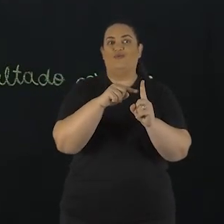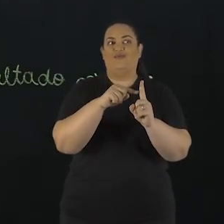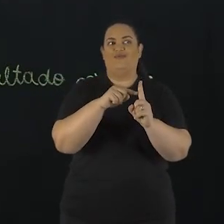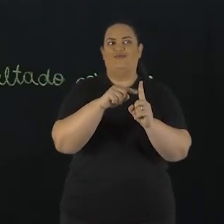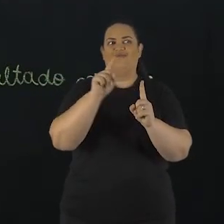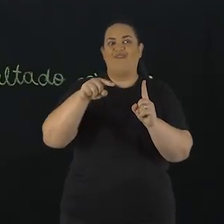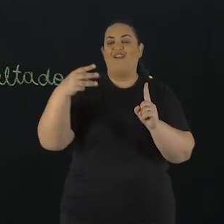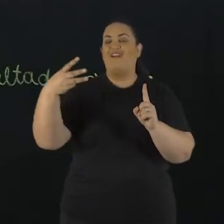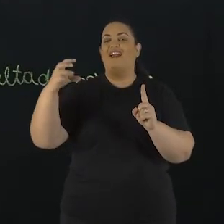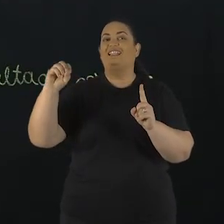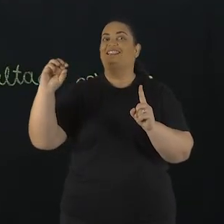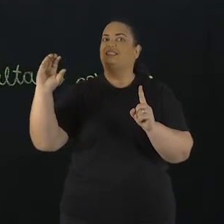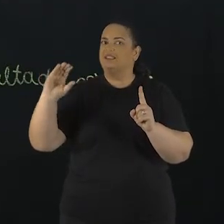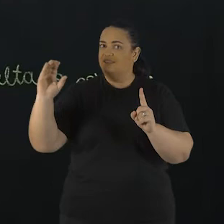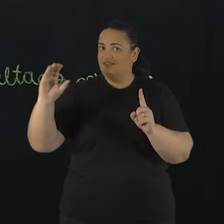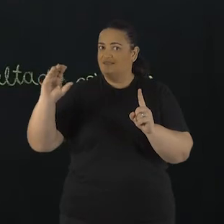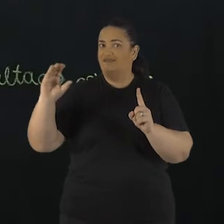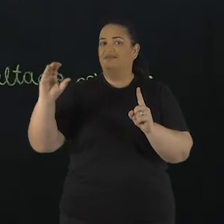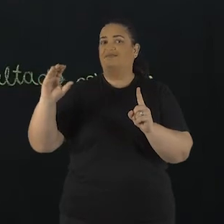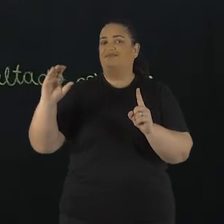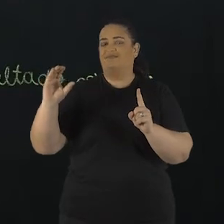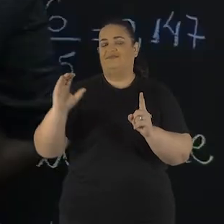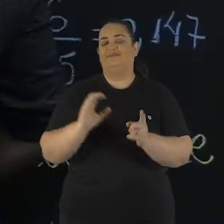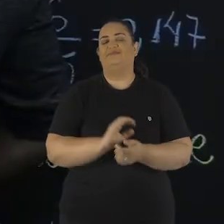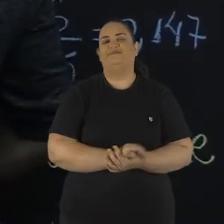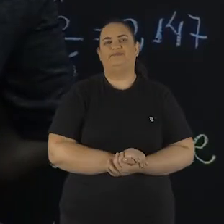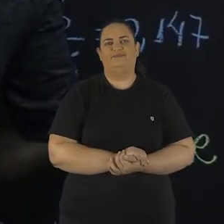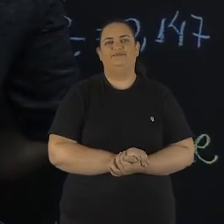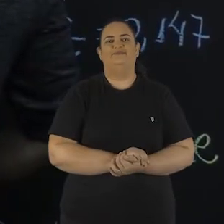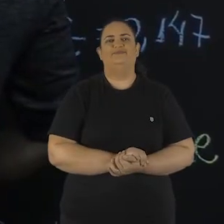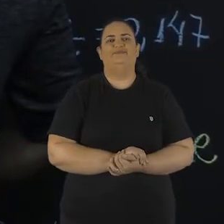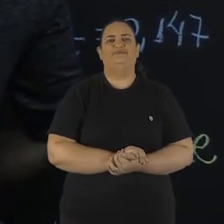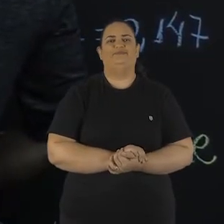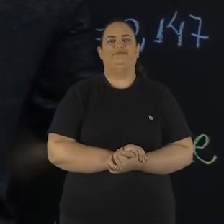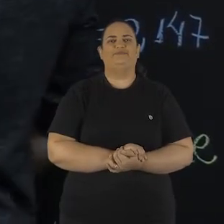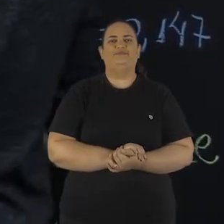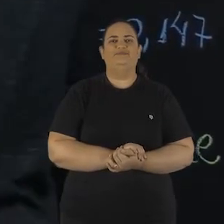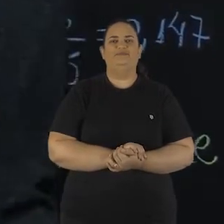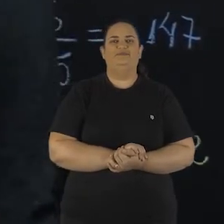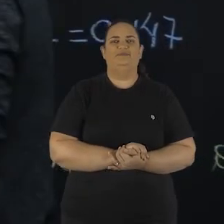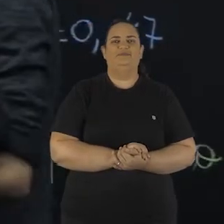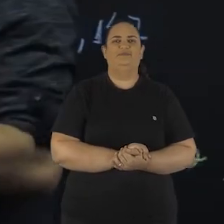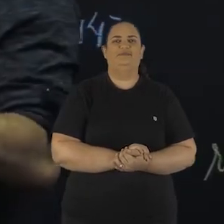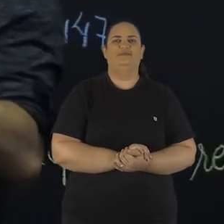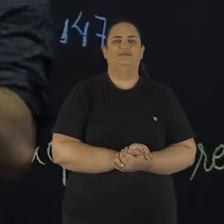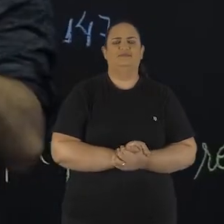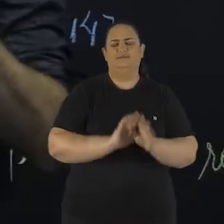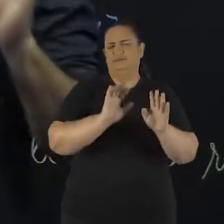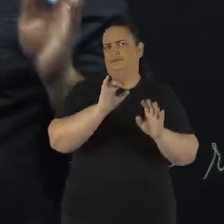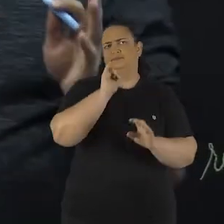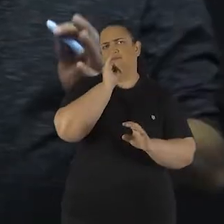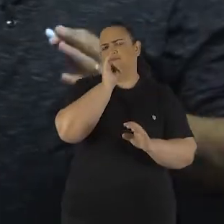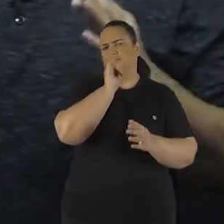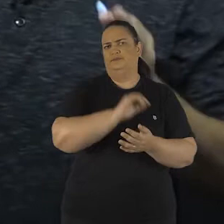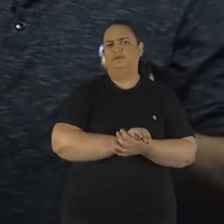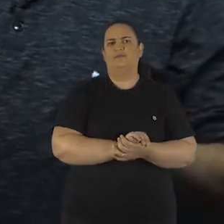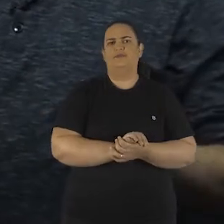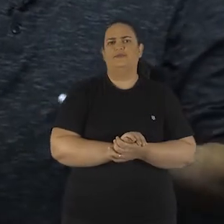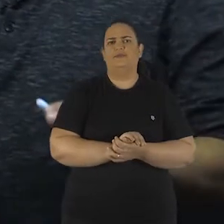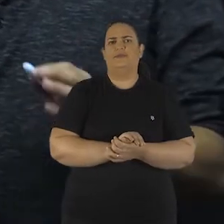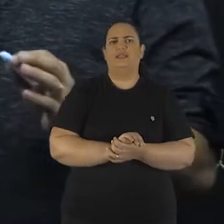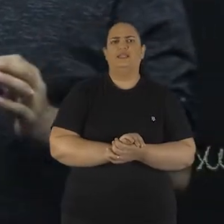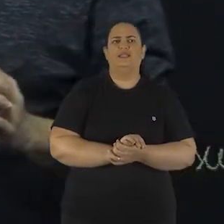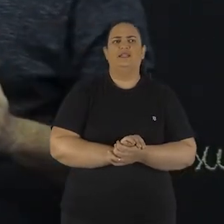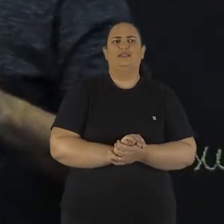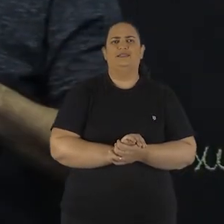aos 30 centavos. Então, vou colocar bem aqui, 30 centavos. Vamos supor que, de